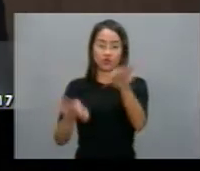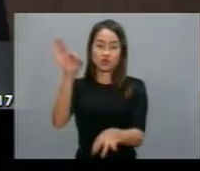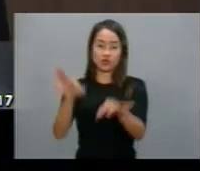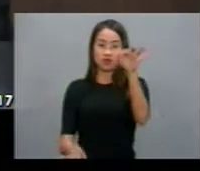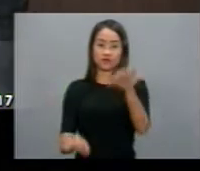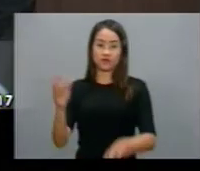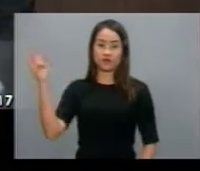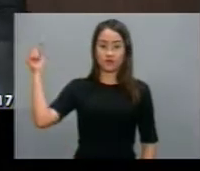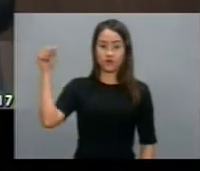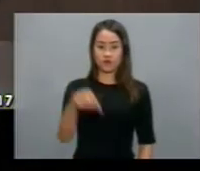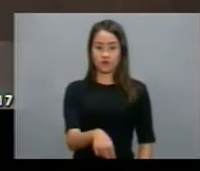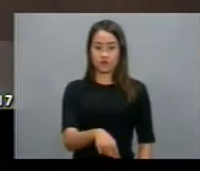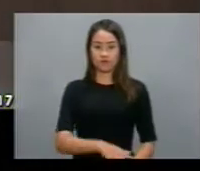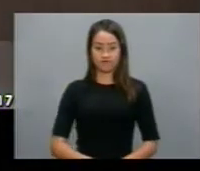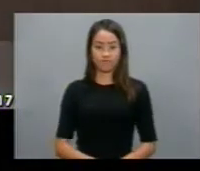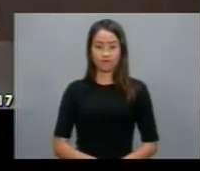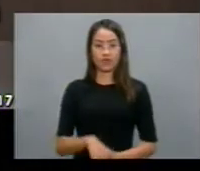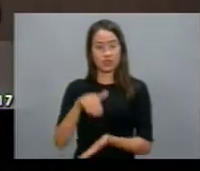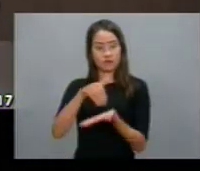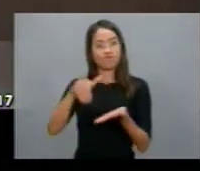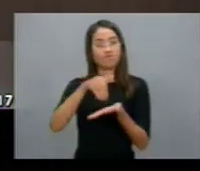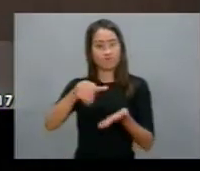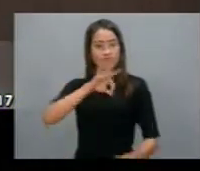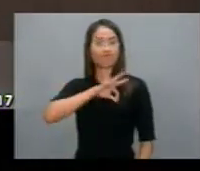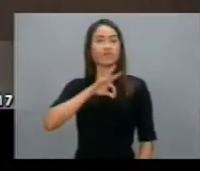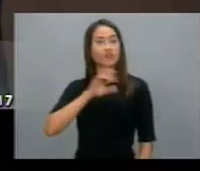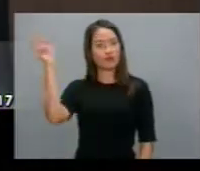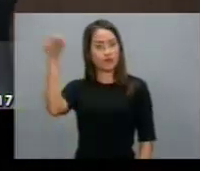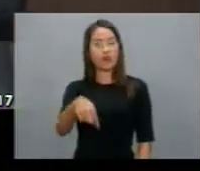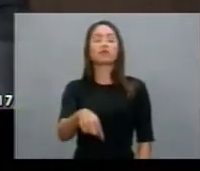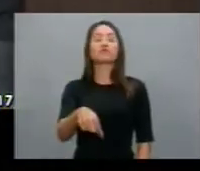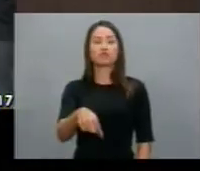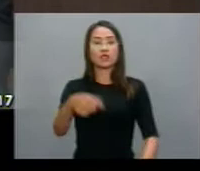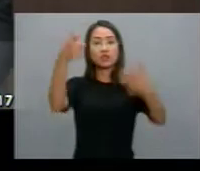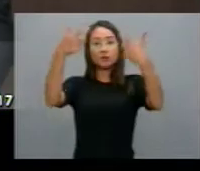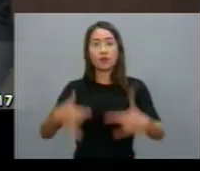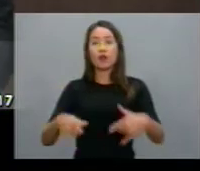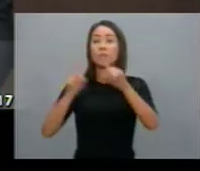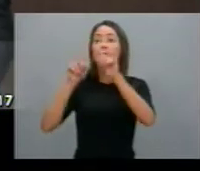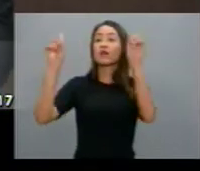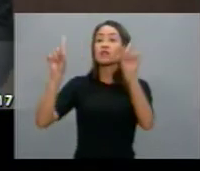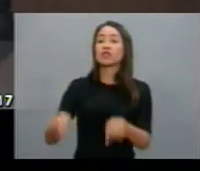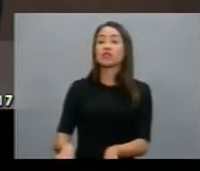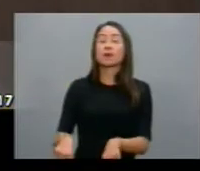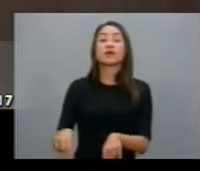numa sessão especial e exponham aqui o seu planejamento de